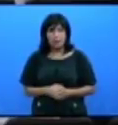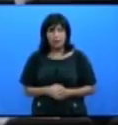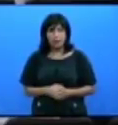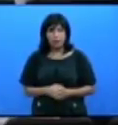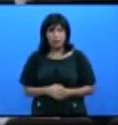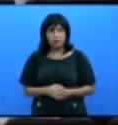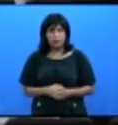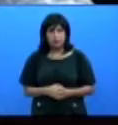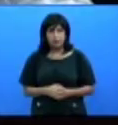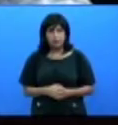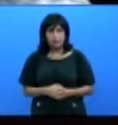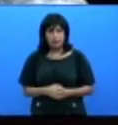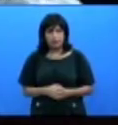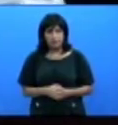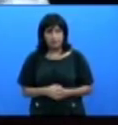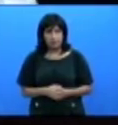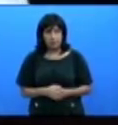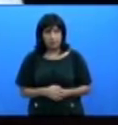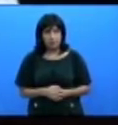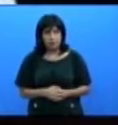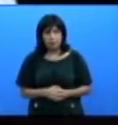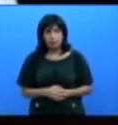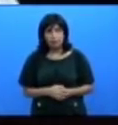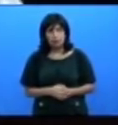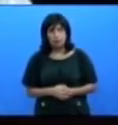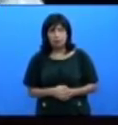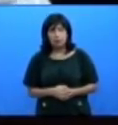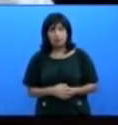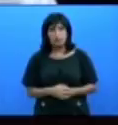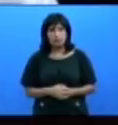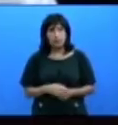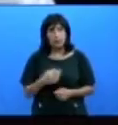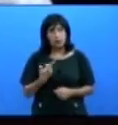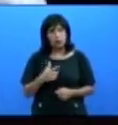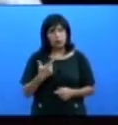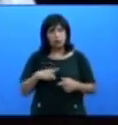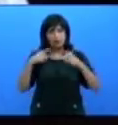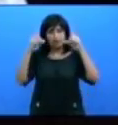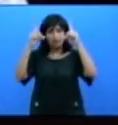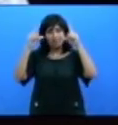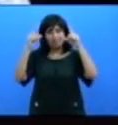Não, está informando que não, senhor presidente. Não tem? Está informando que não. Não. E,